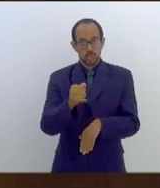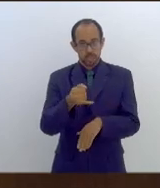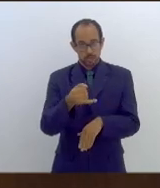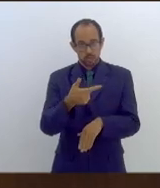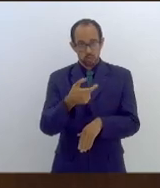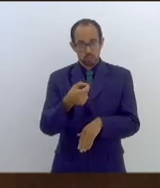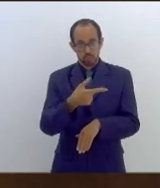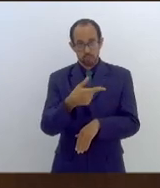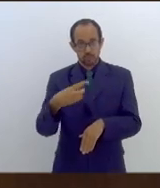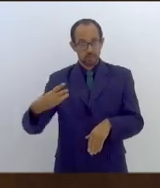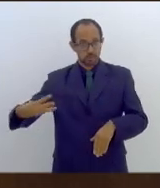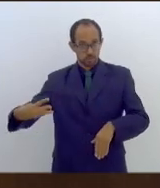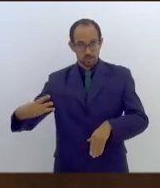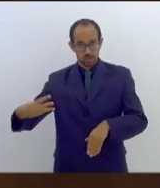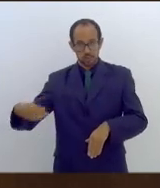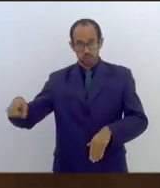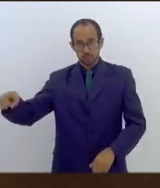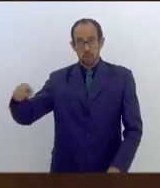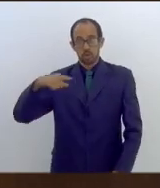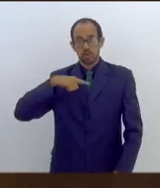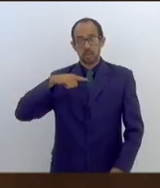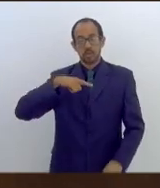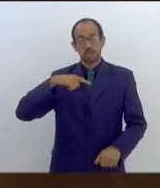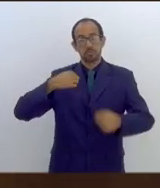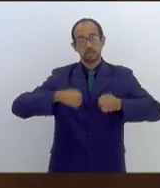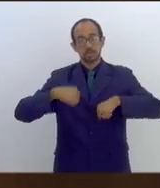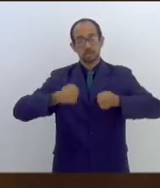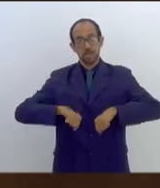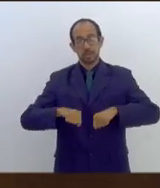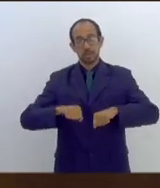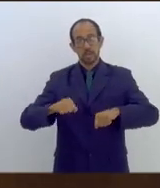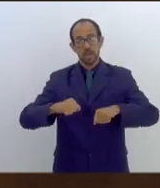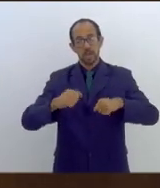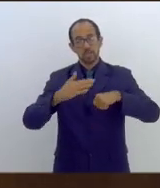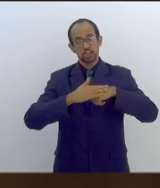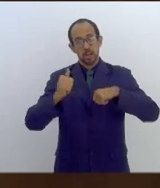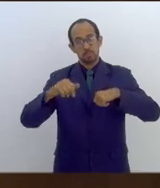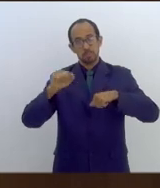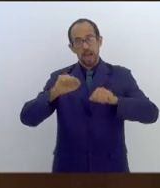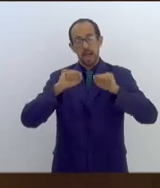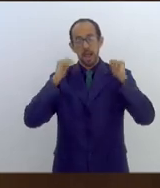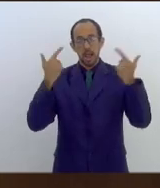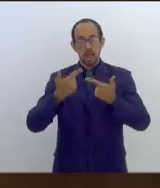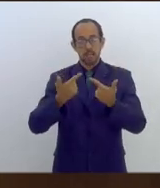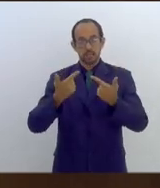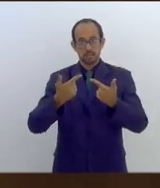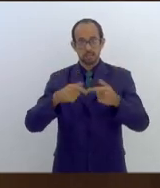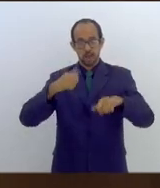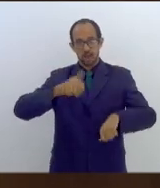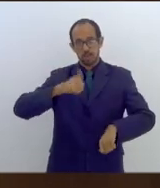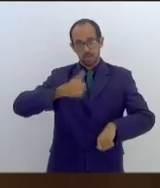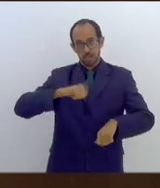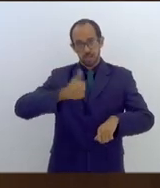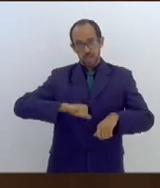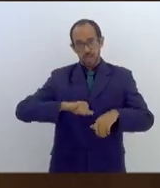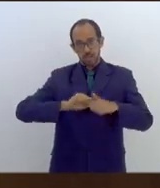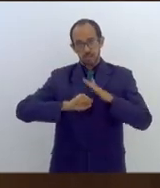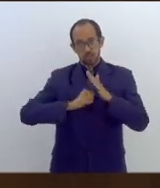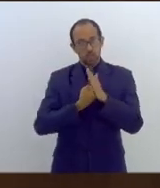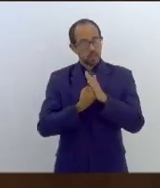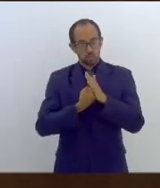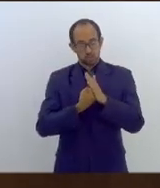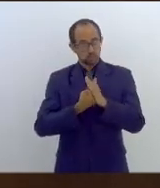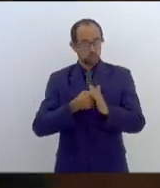23. Vossa Excelência teria que chamar a Assembleia para examinar os vetos de forma extraordinária, senão vai